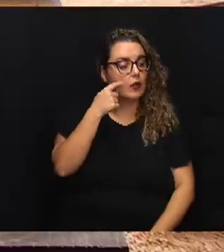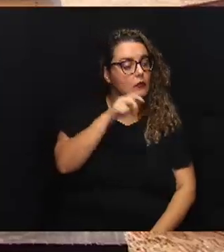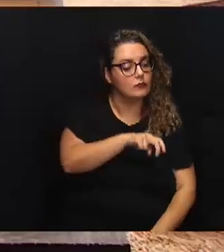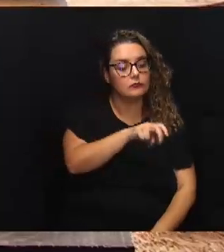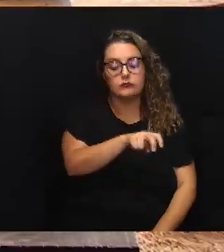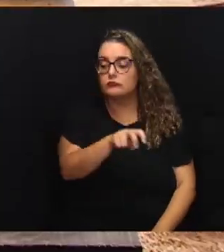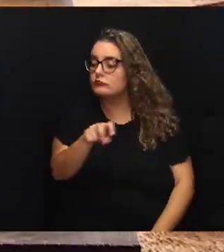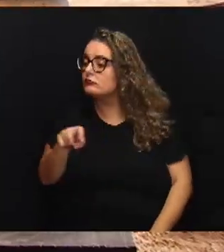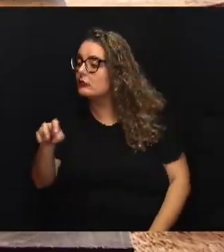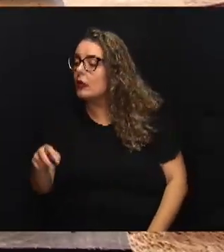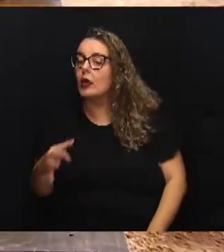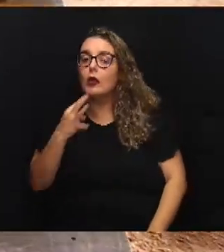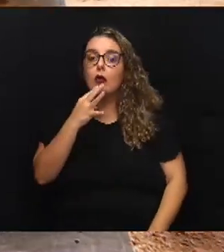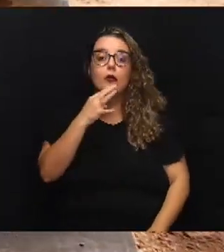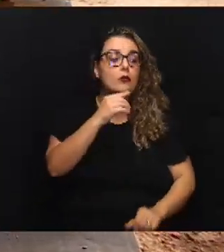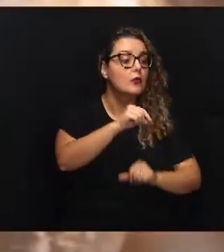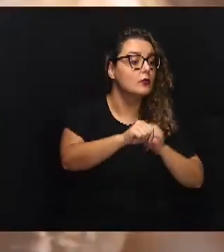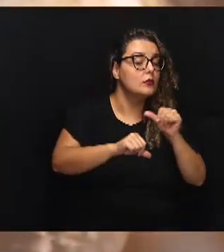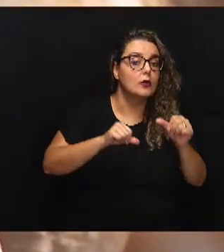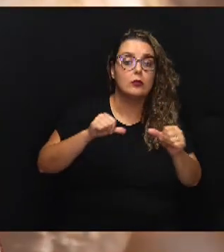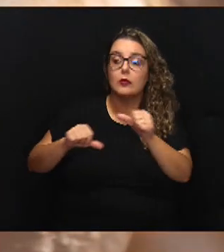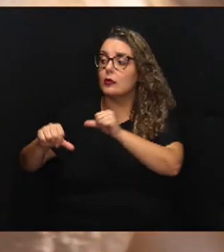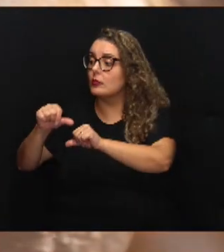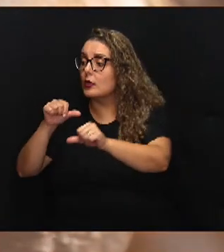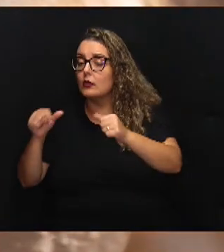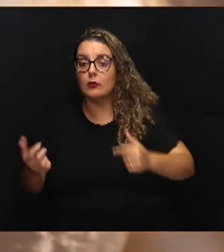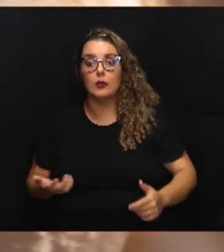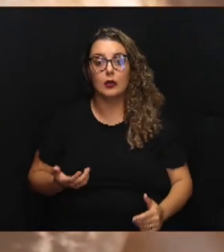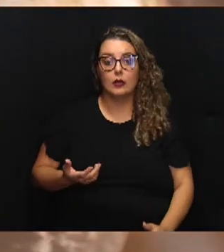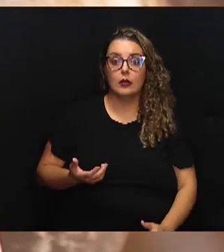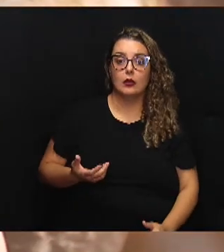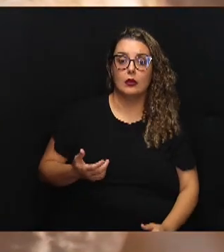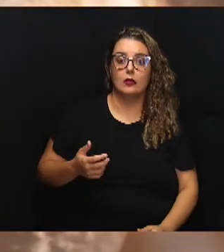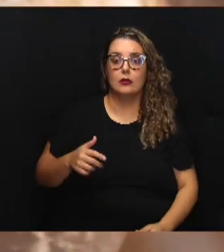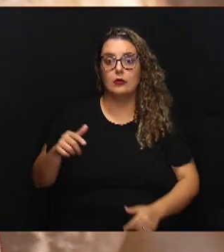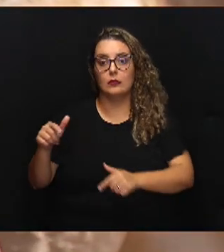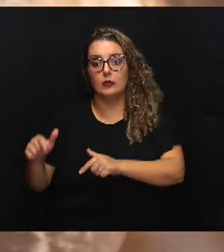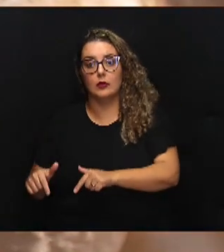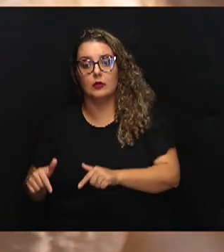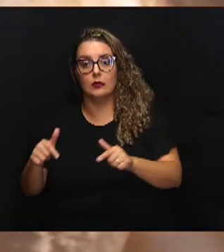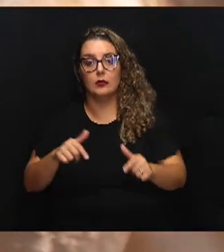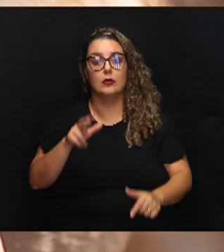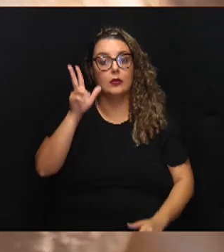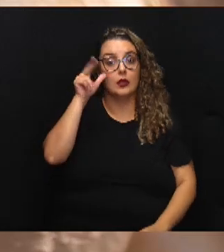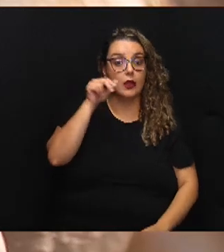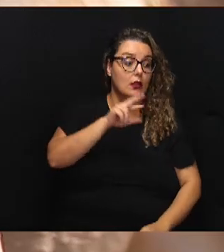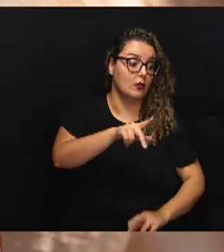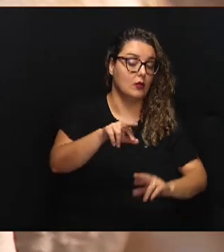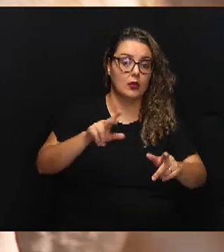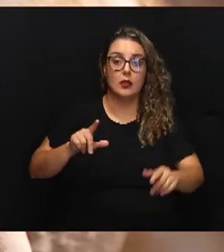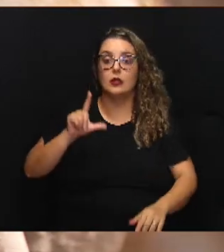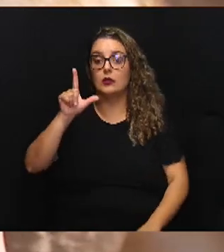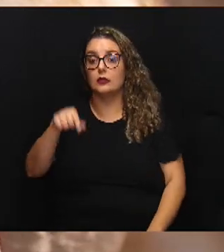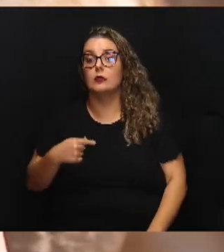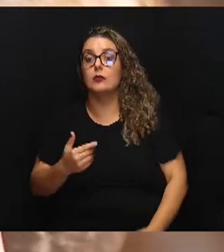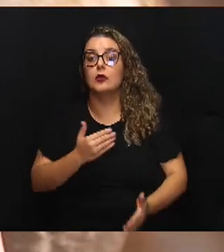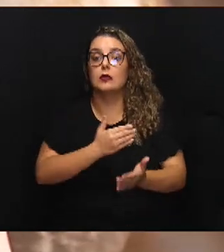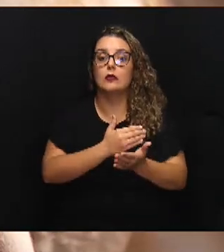ver as mudanças do ambiente, mudanças de lugares, cavalos diferentes. Depois a gente